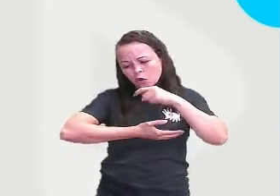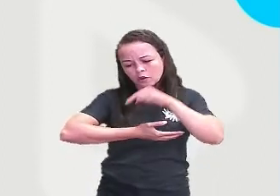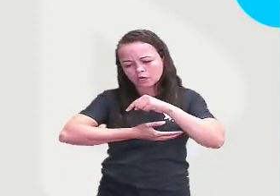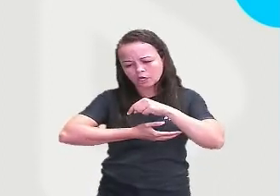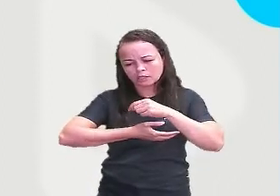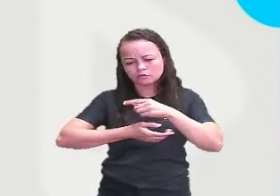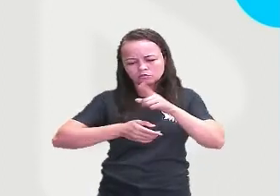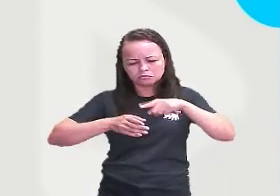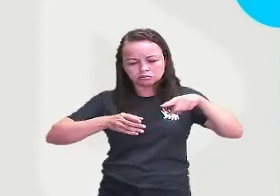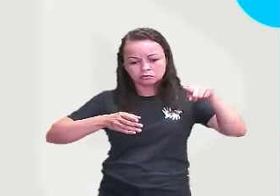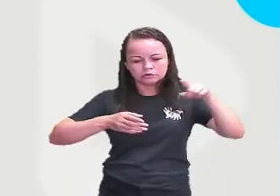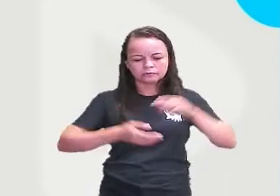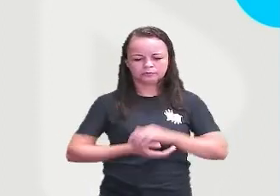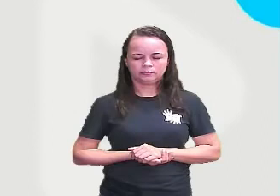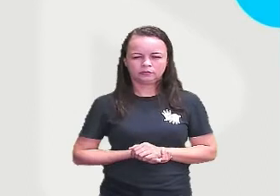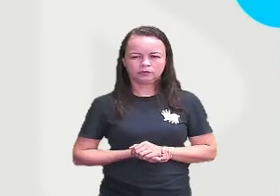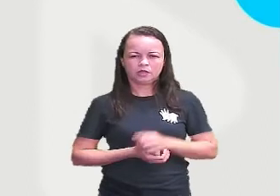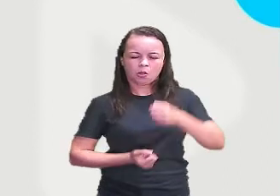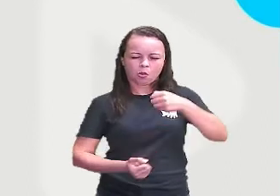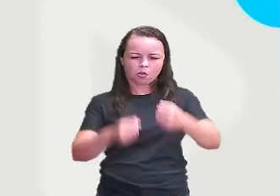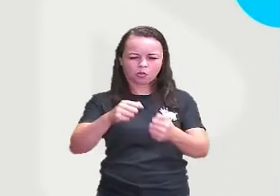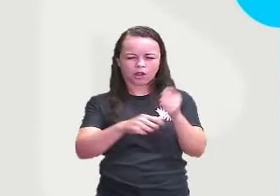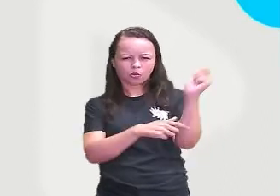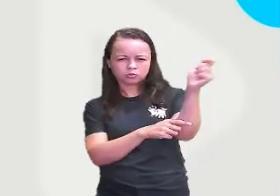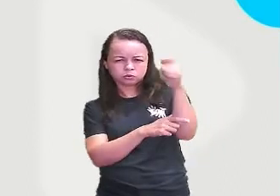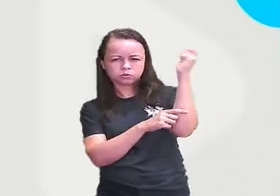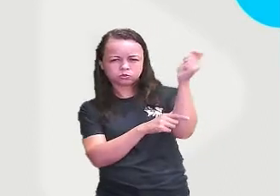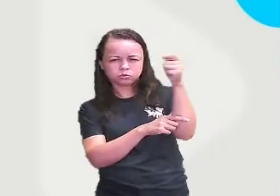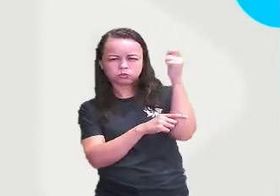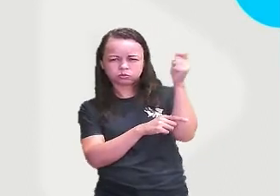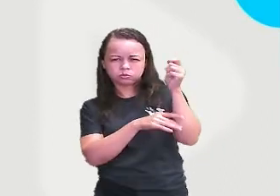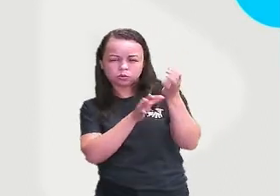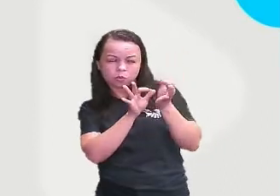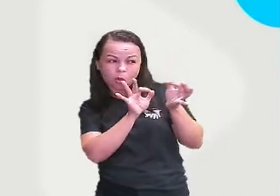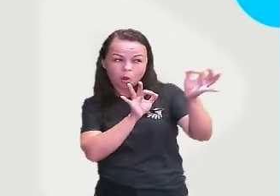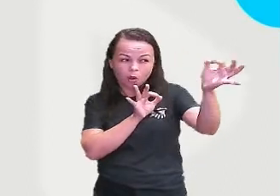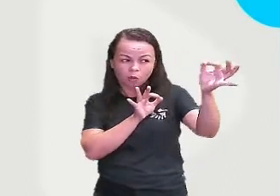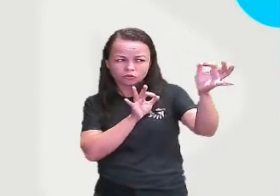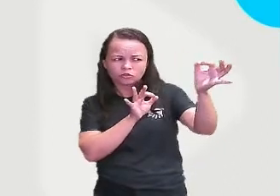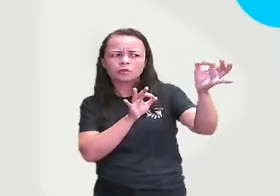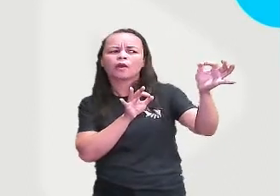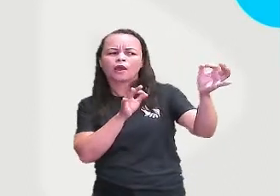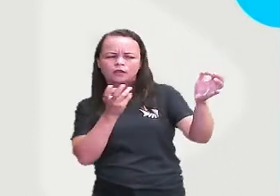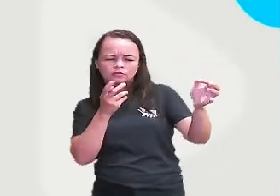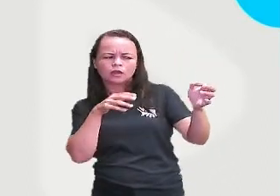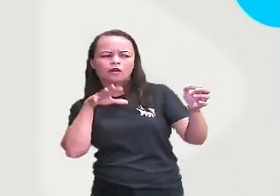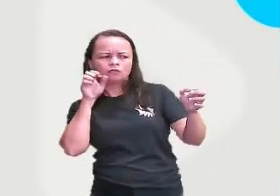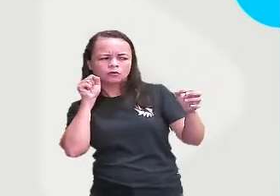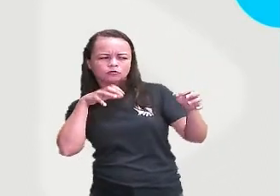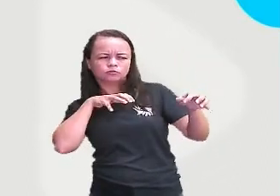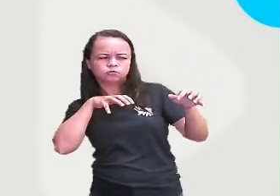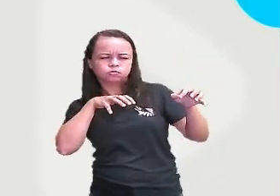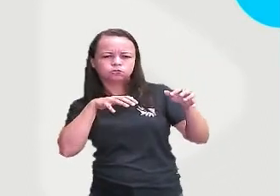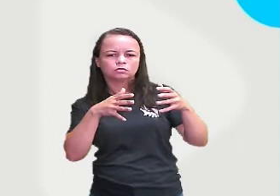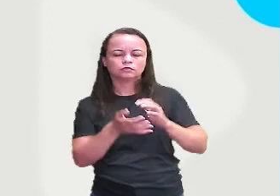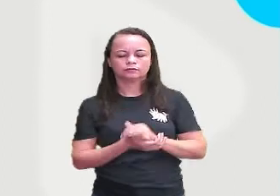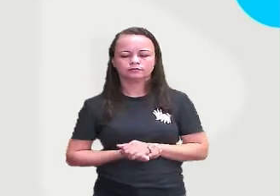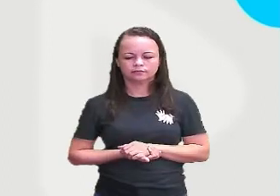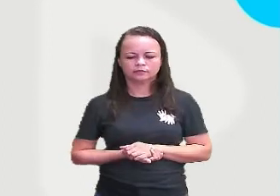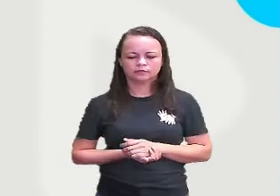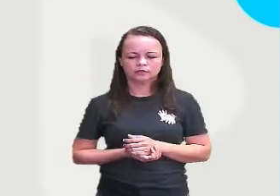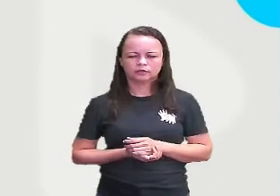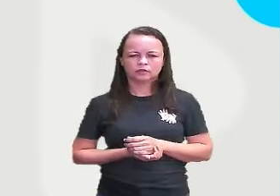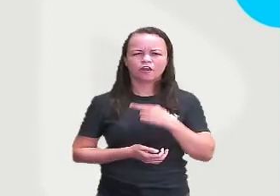estridente. A ambulância está longe, mas já consigo ouvir a sirene. Reconheço